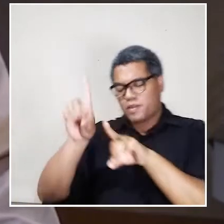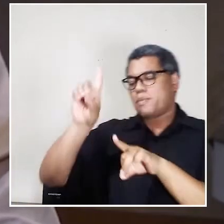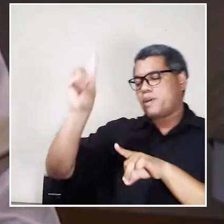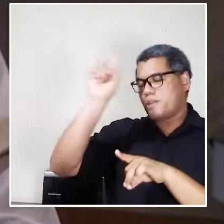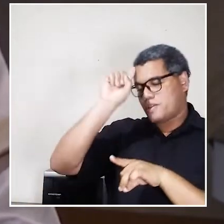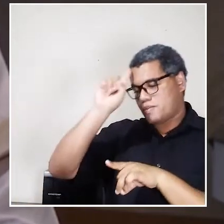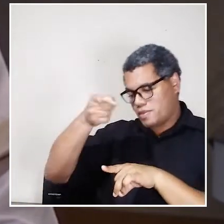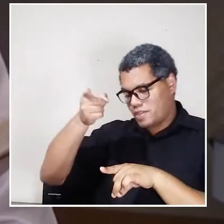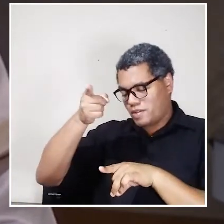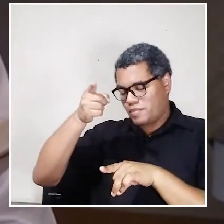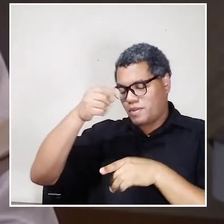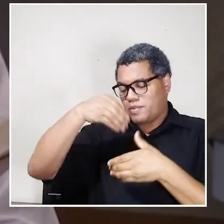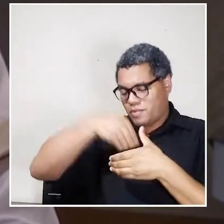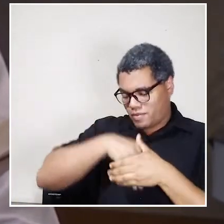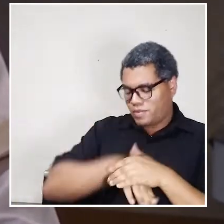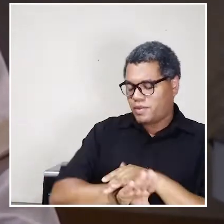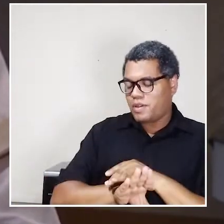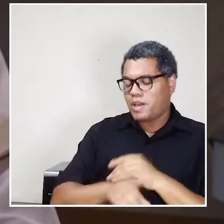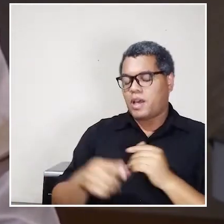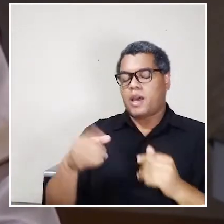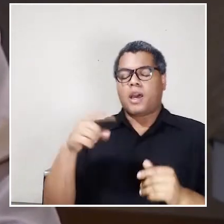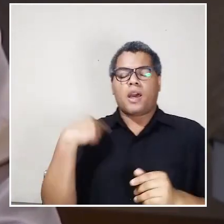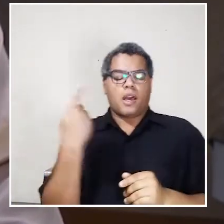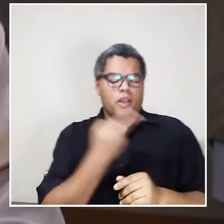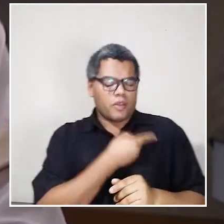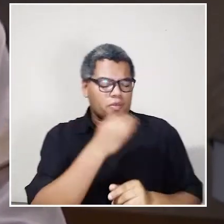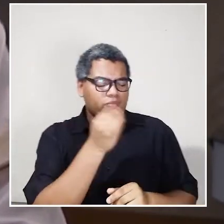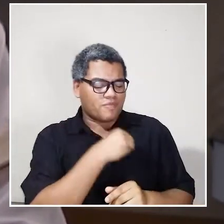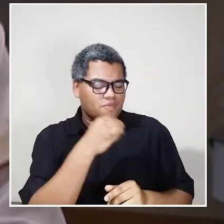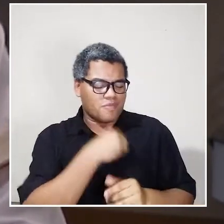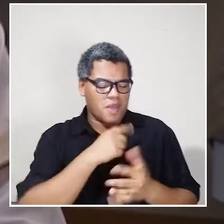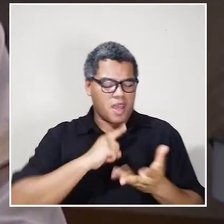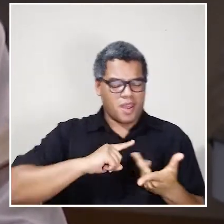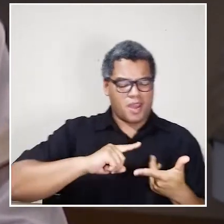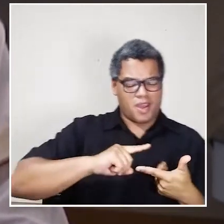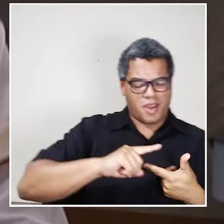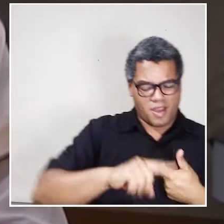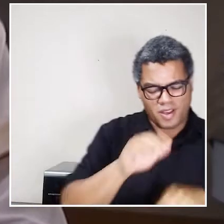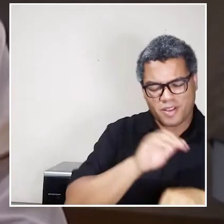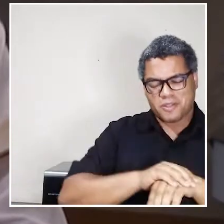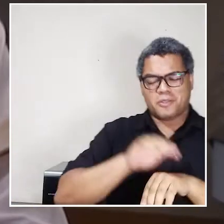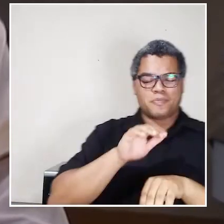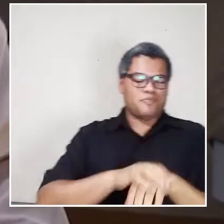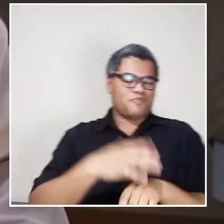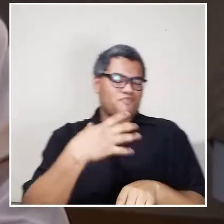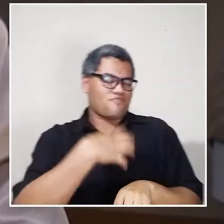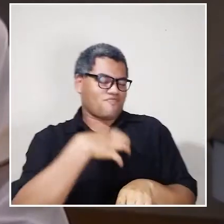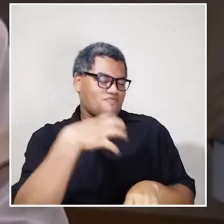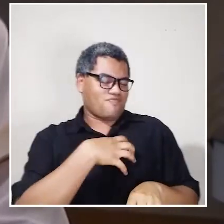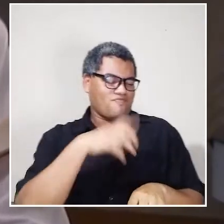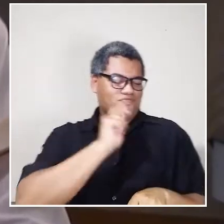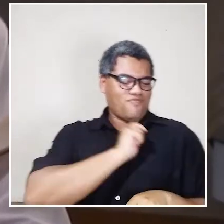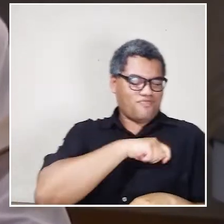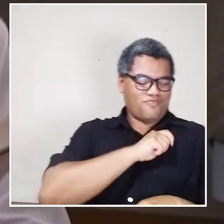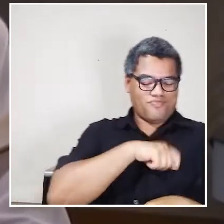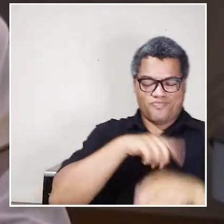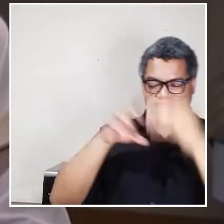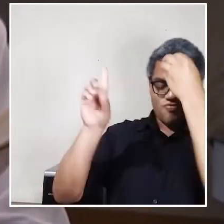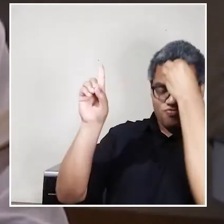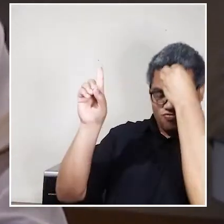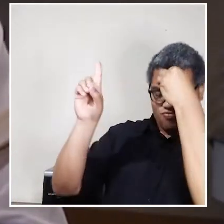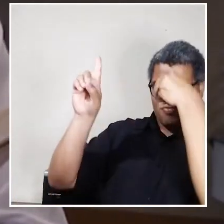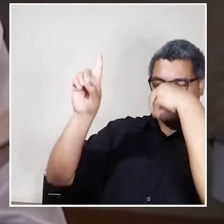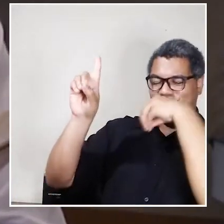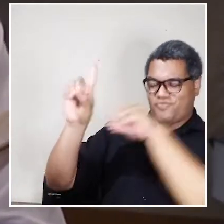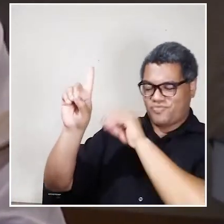mandamentos. Temos pecado e cometido iniquidades. Procedemos perversamente e fomos